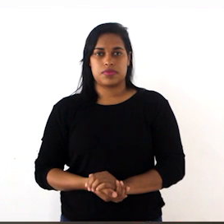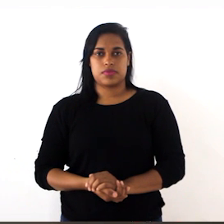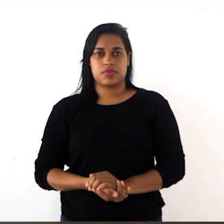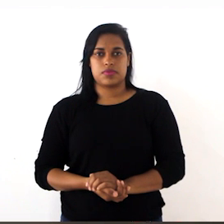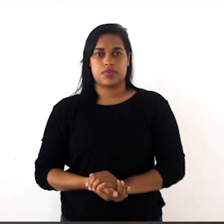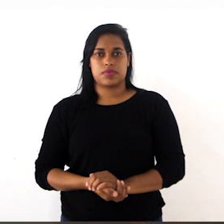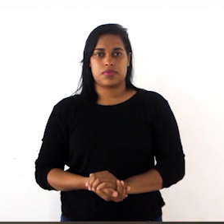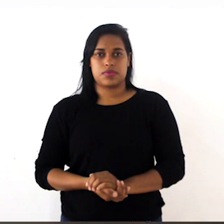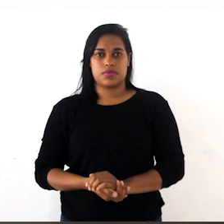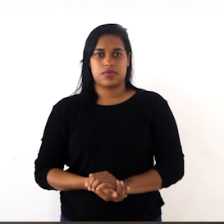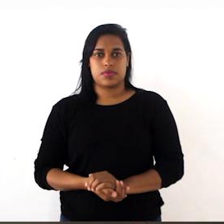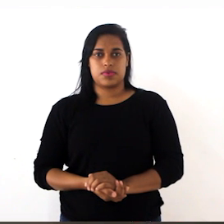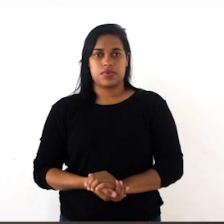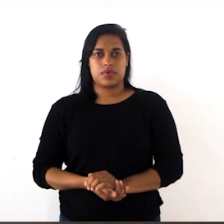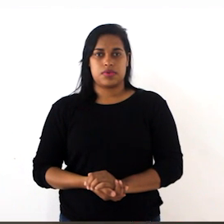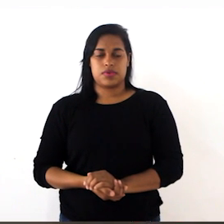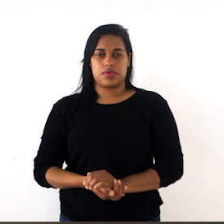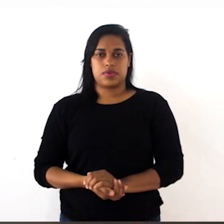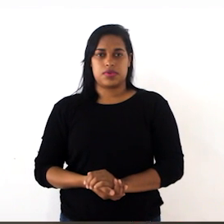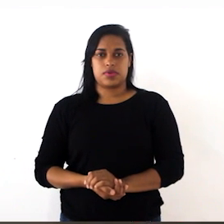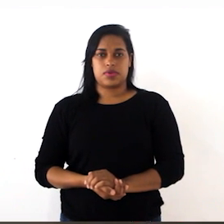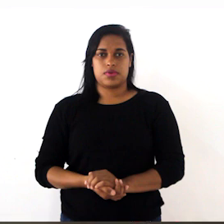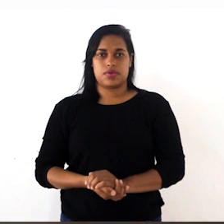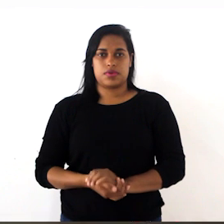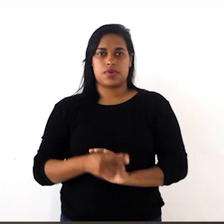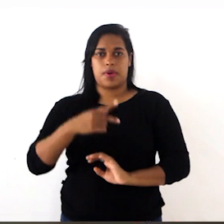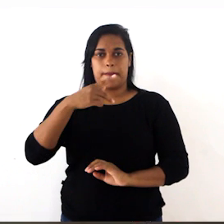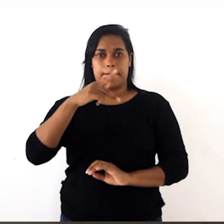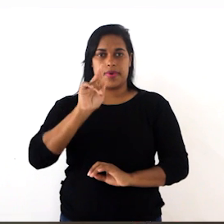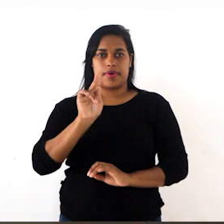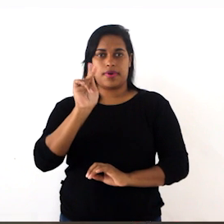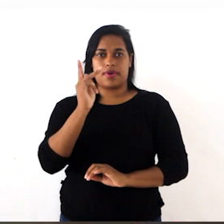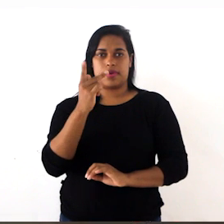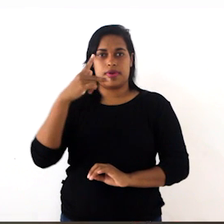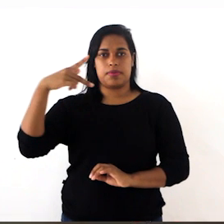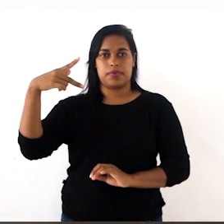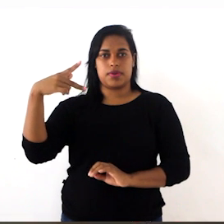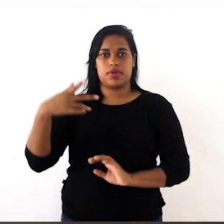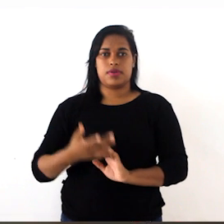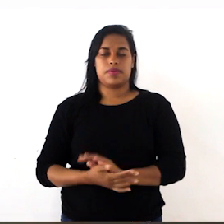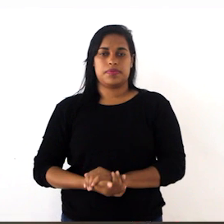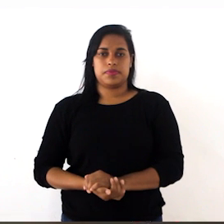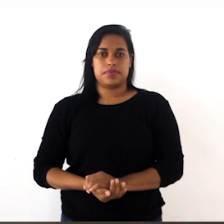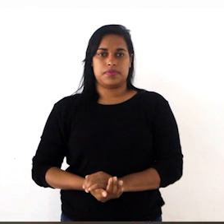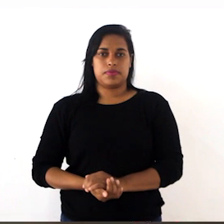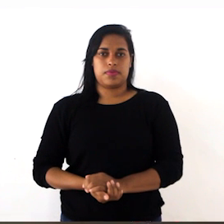Avançado. New template, PHP.